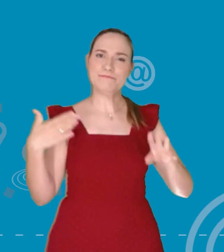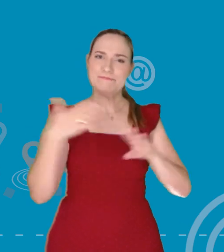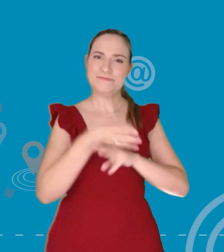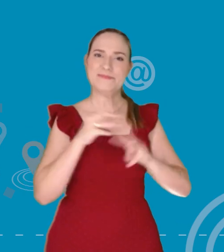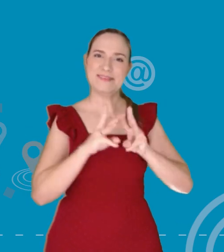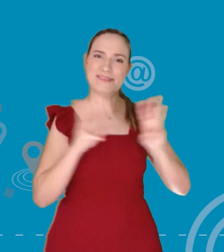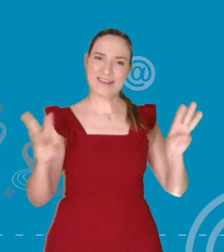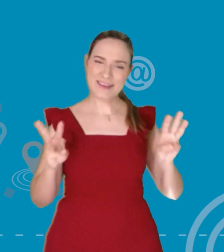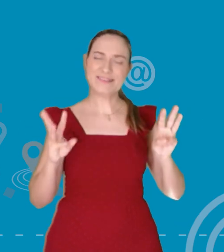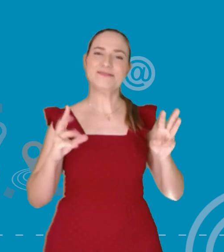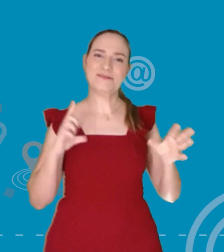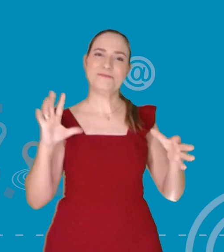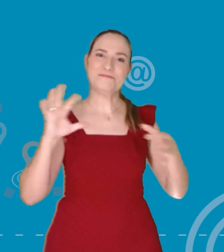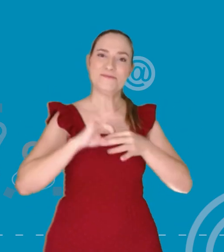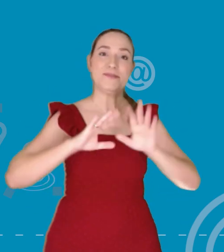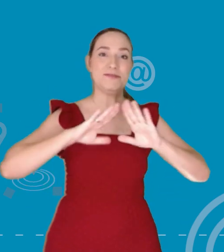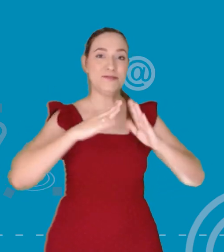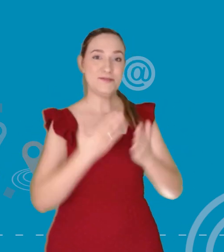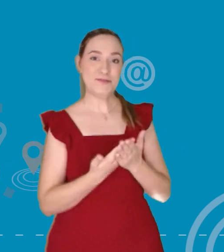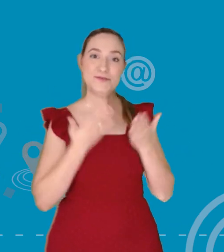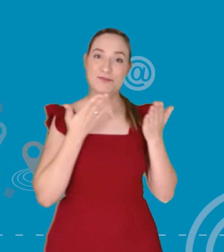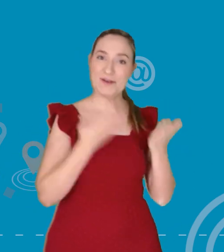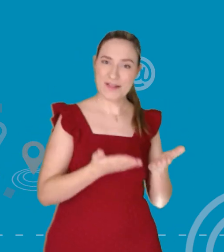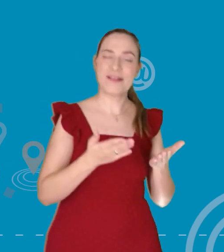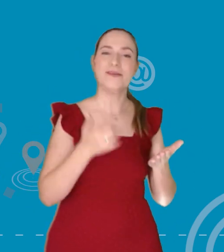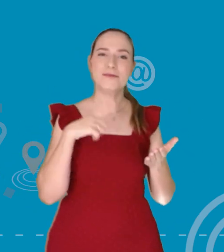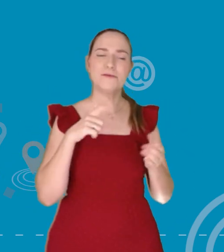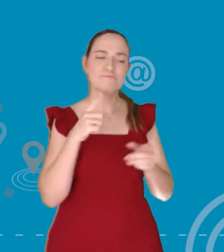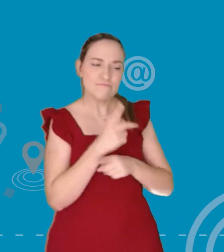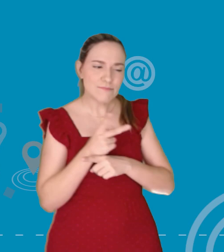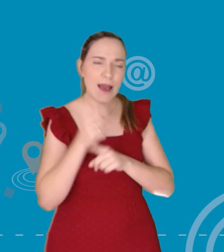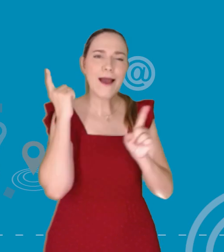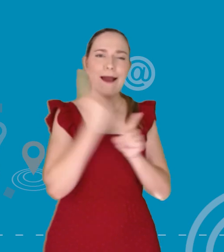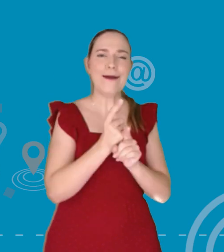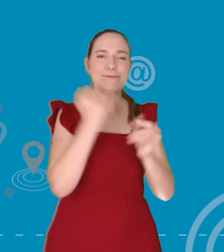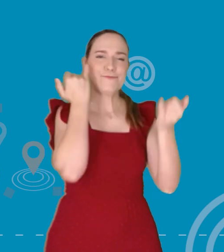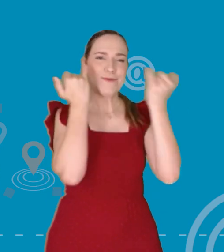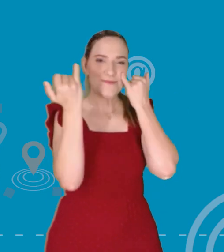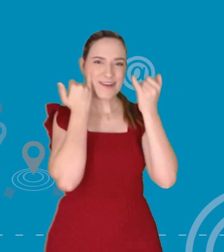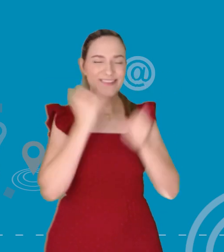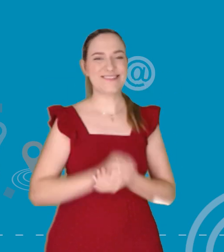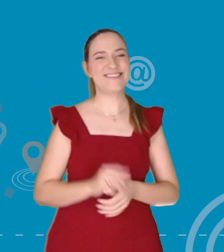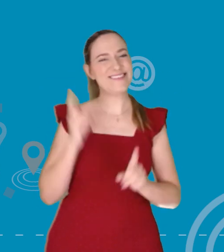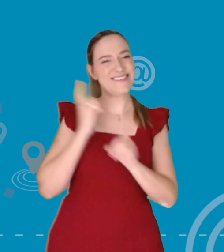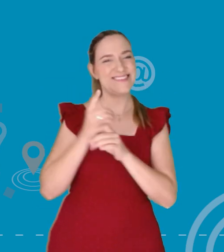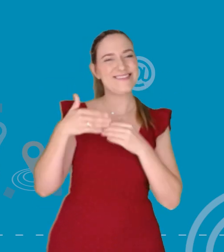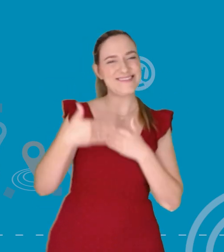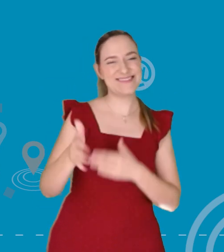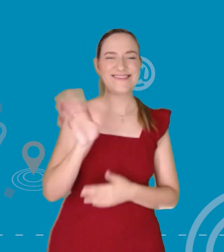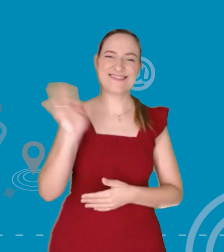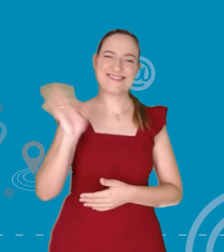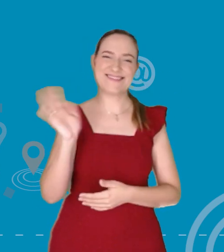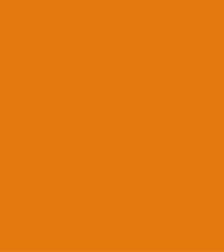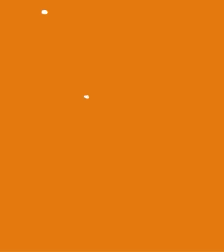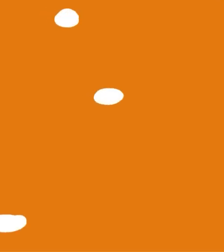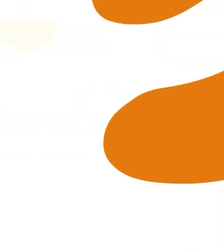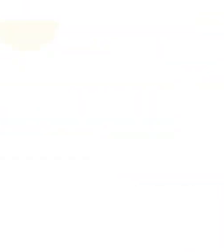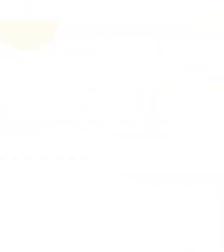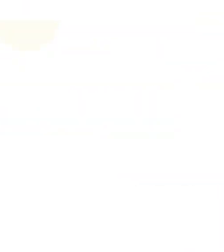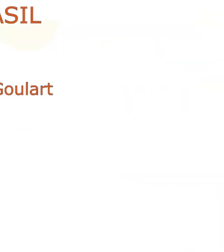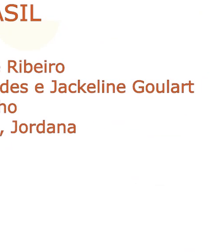do Informando no canal Conexão Escola do YouTube. Até mais! Tchau, tchau!